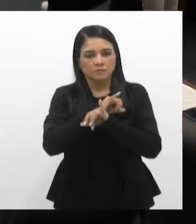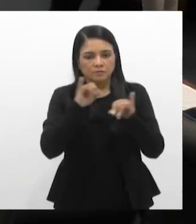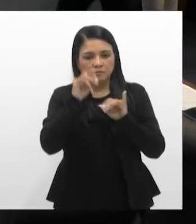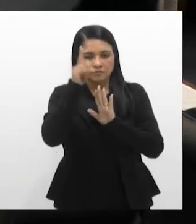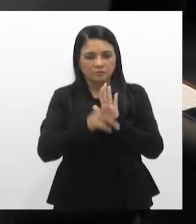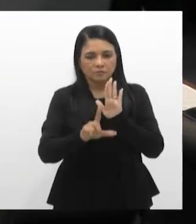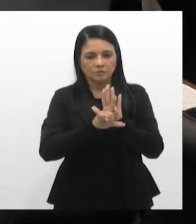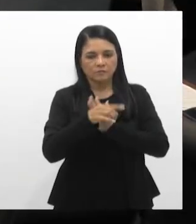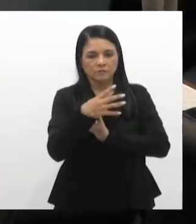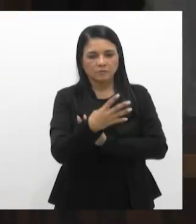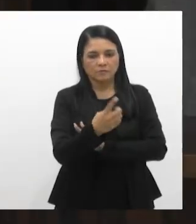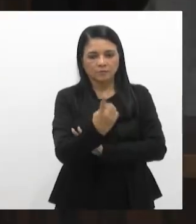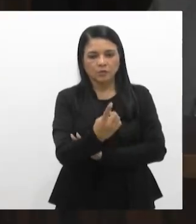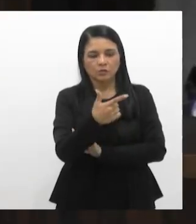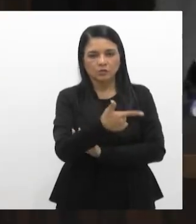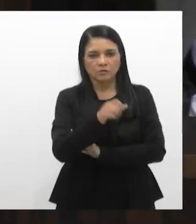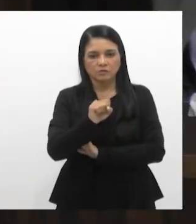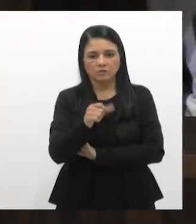Anuncio. Projeto de lei de número